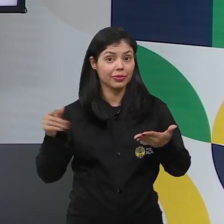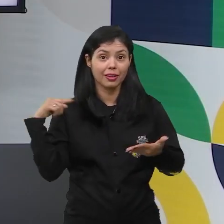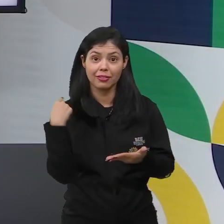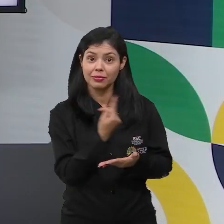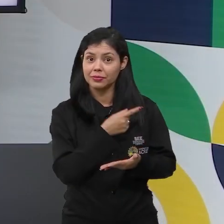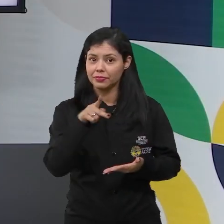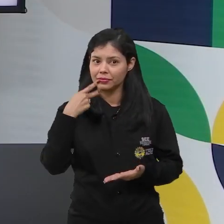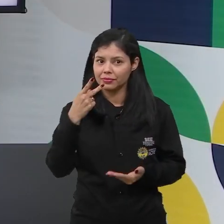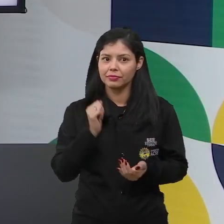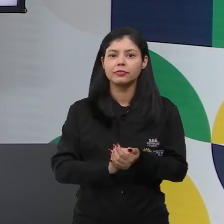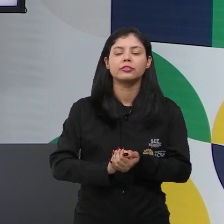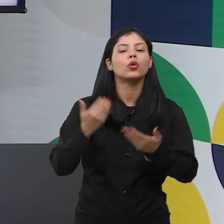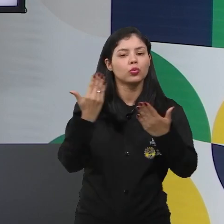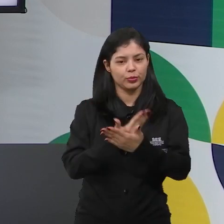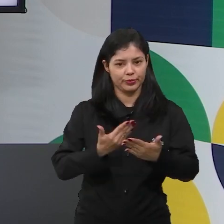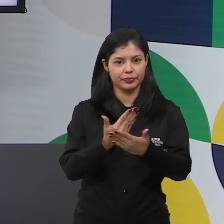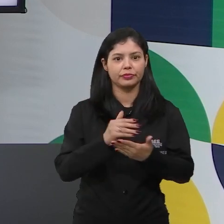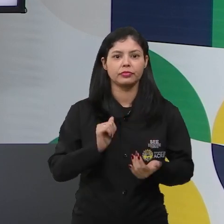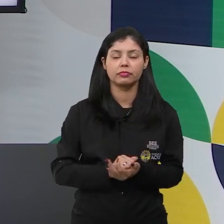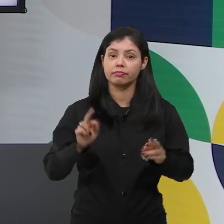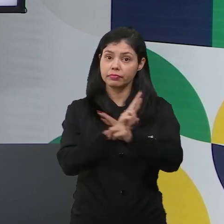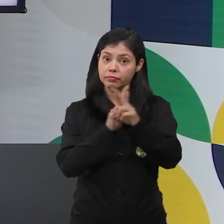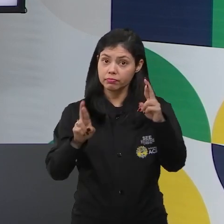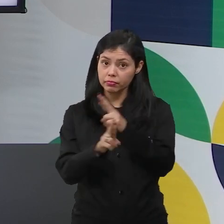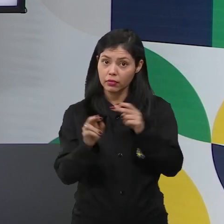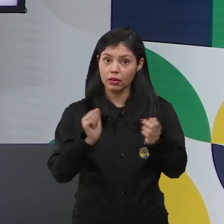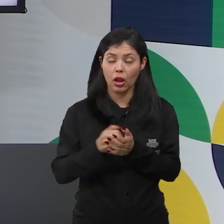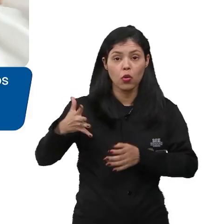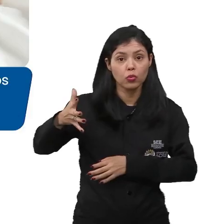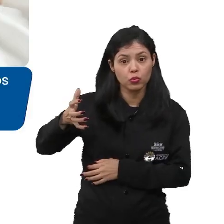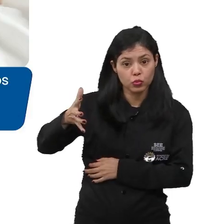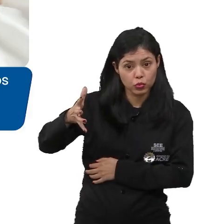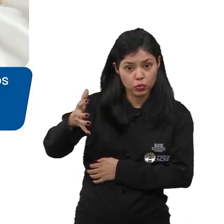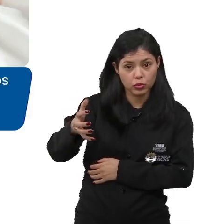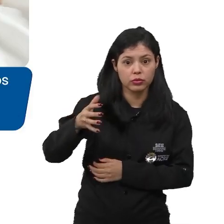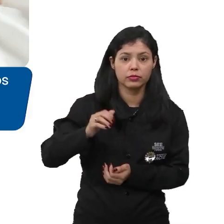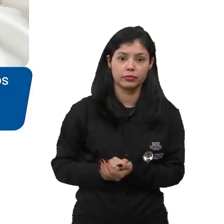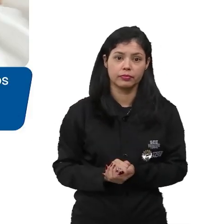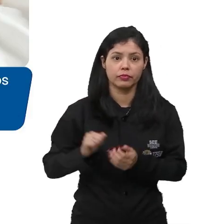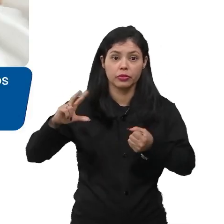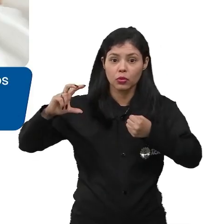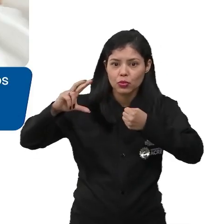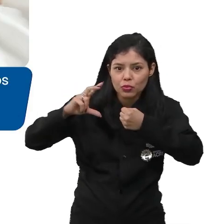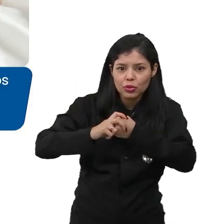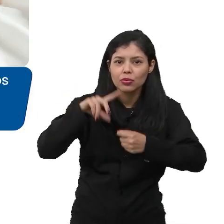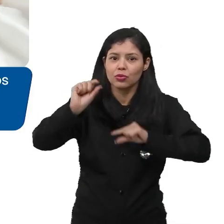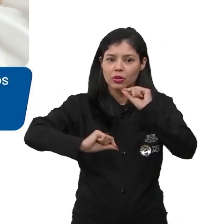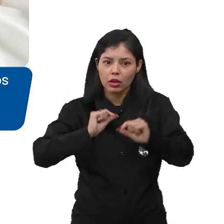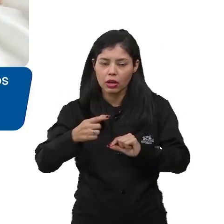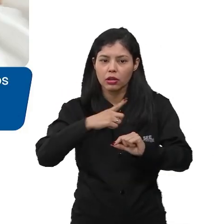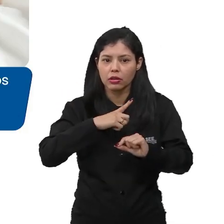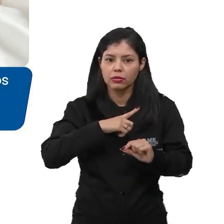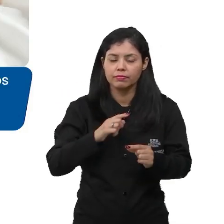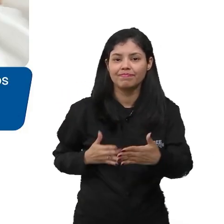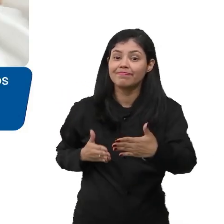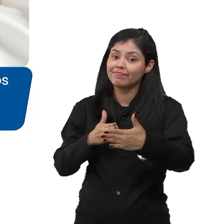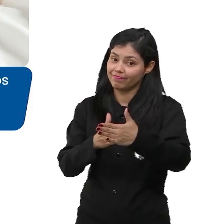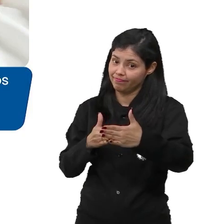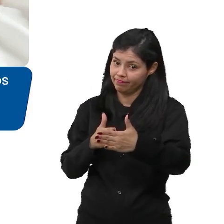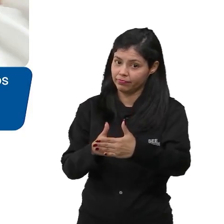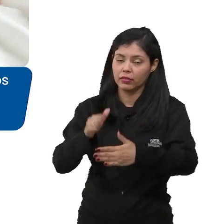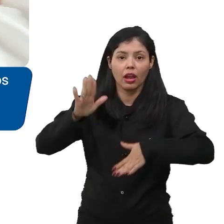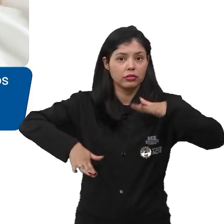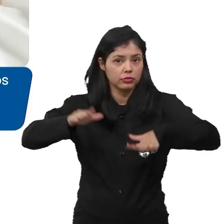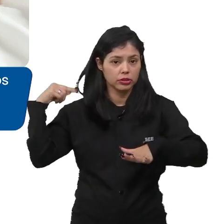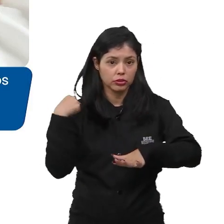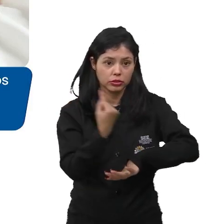agora falar dos tratamentos, né? Em relação aos vírus, gente, eles tendem ao quê? A serem limitados, né? Então,